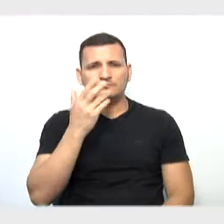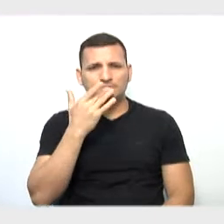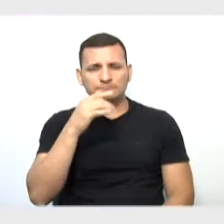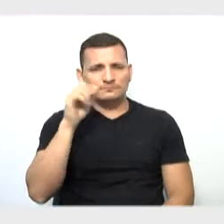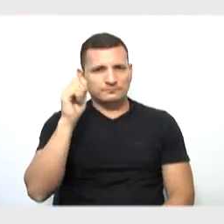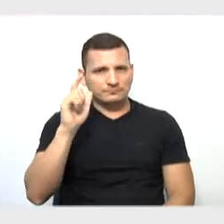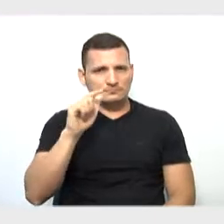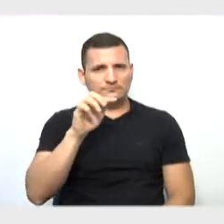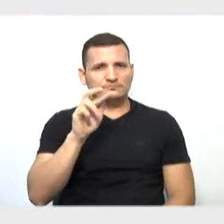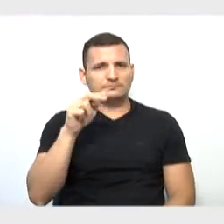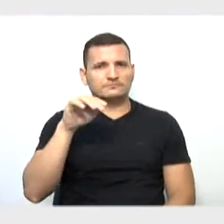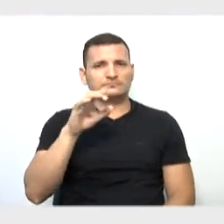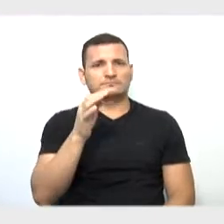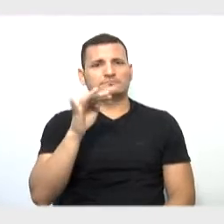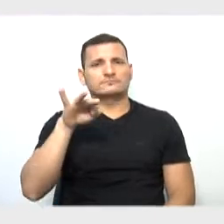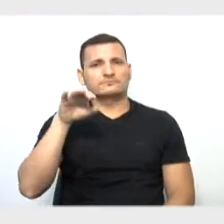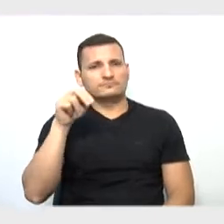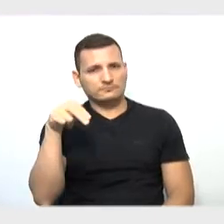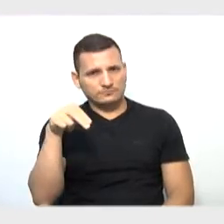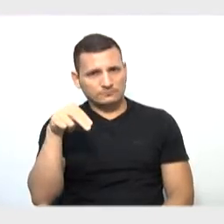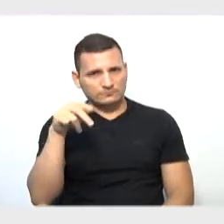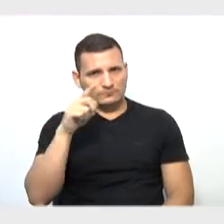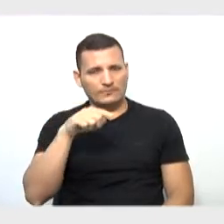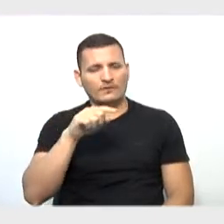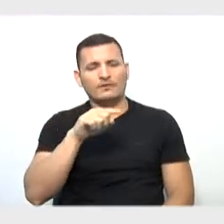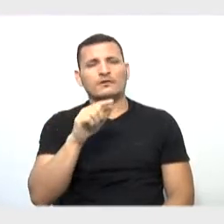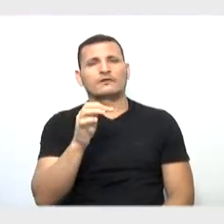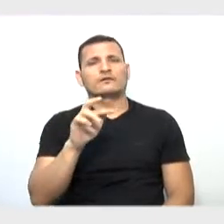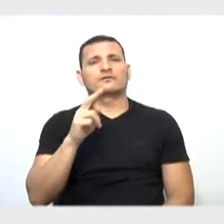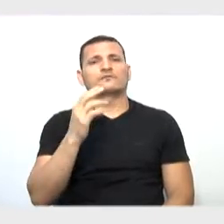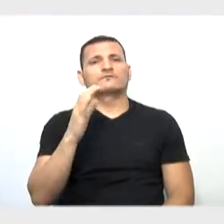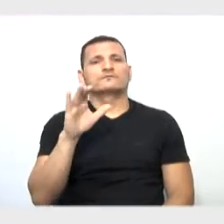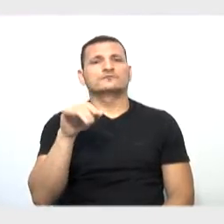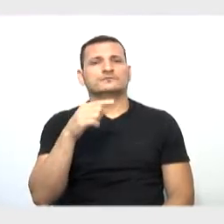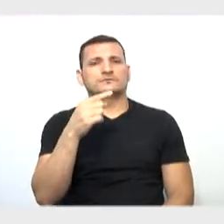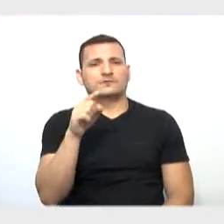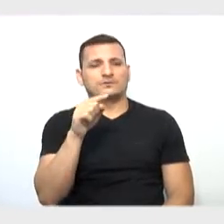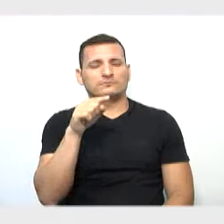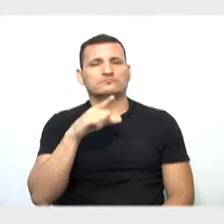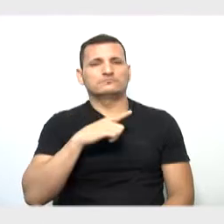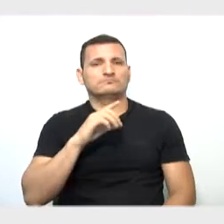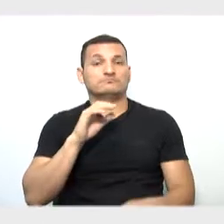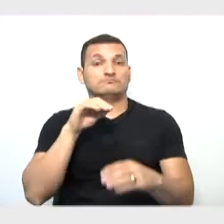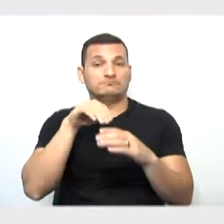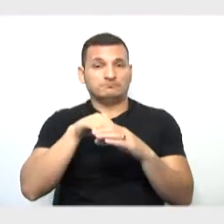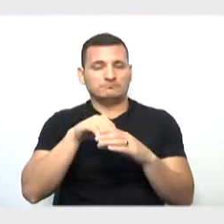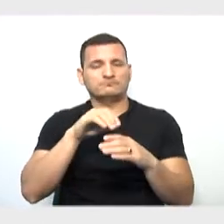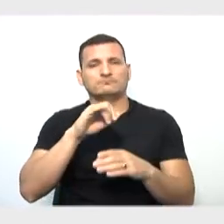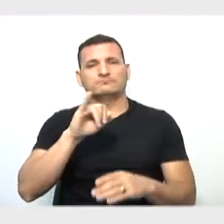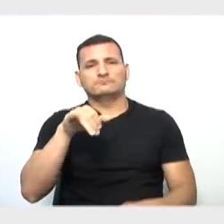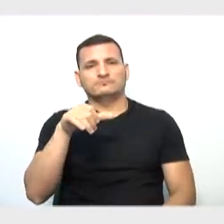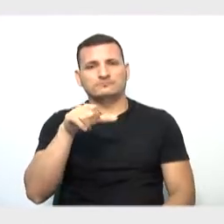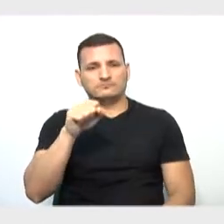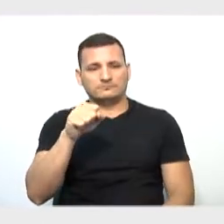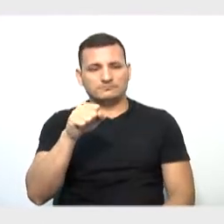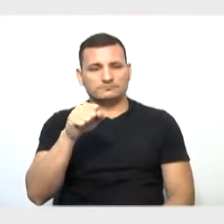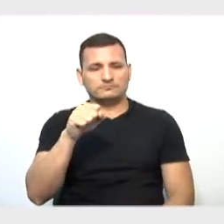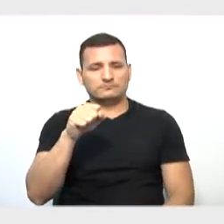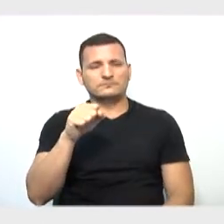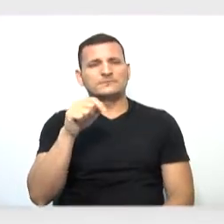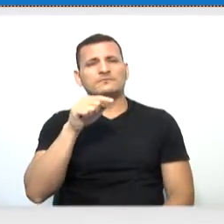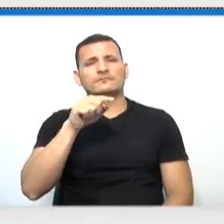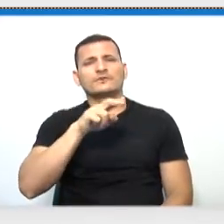bem escuro, é uma função que existe dentro de JavaScript, certo? Eu vou chamar